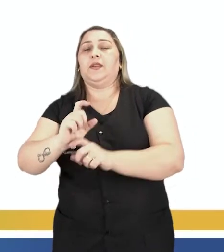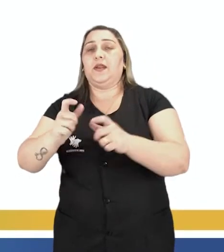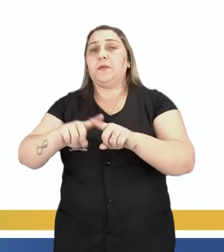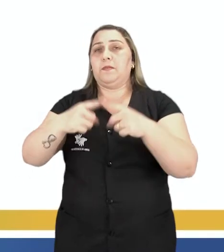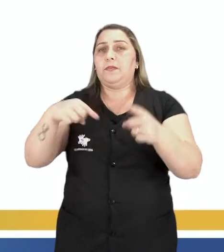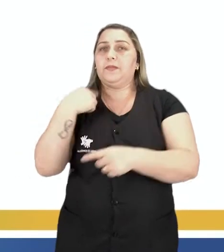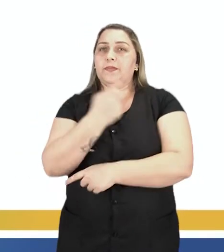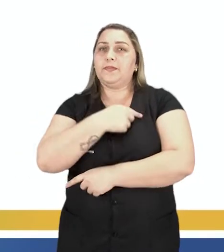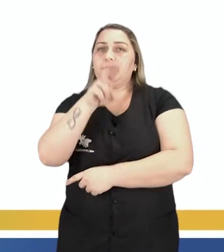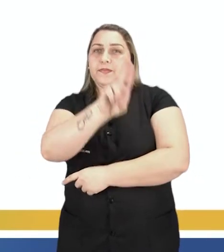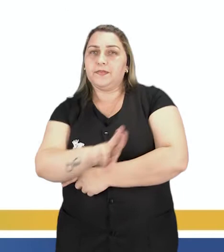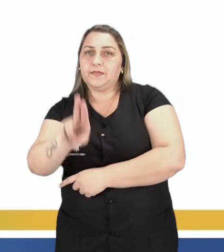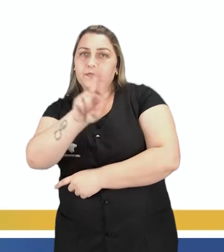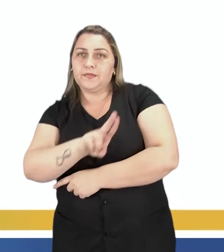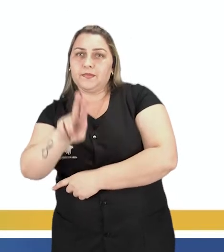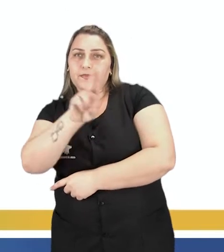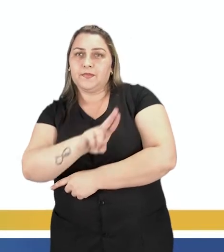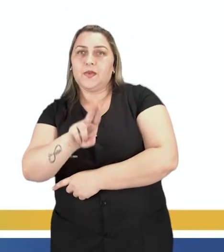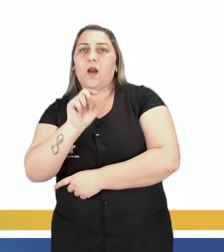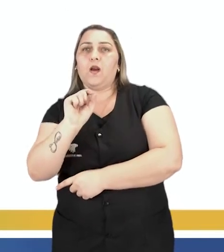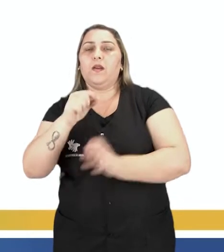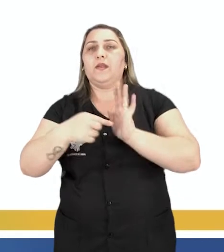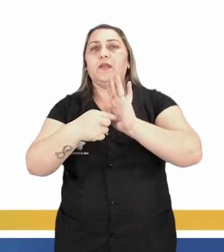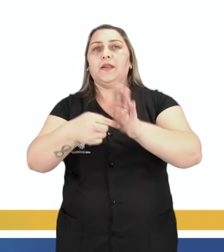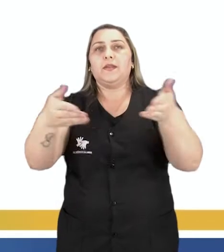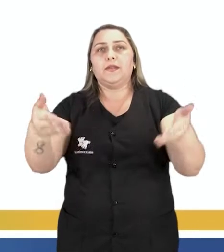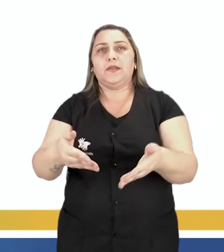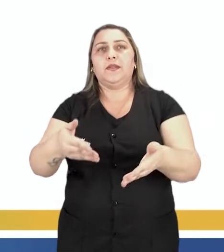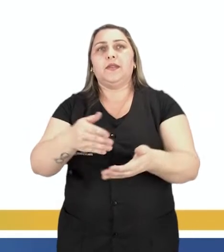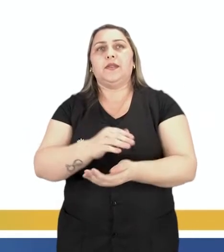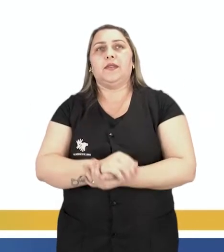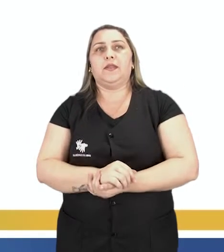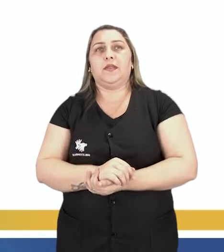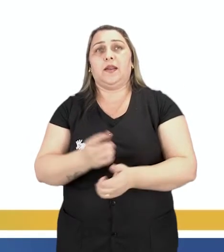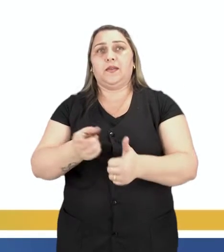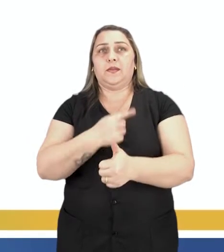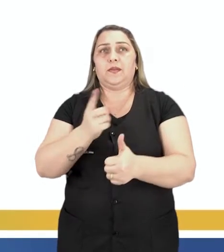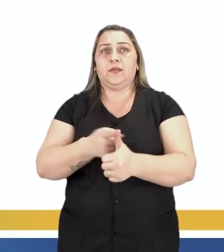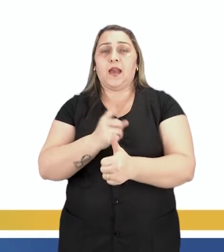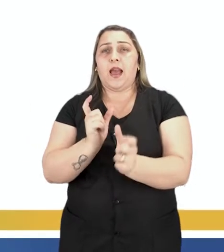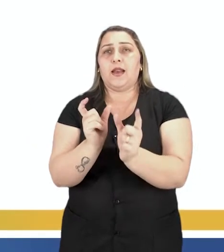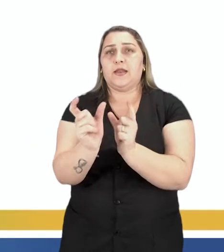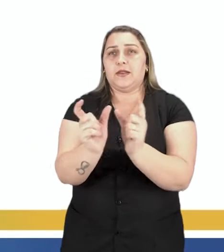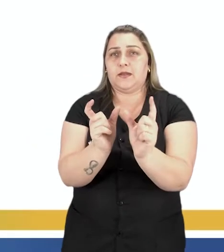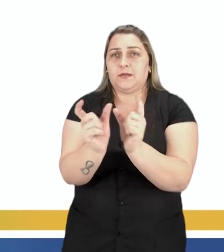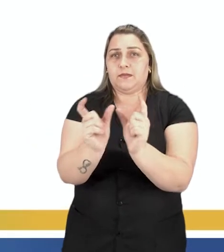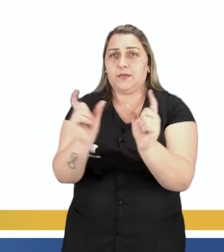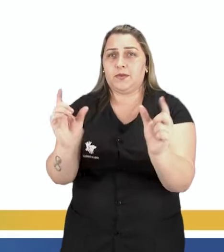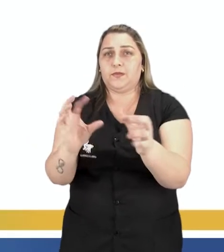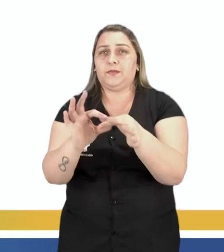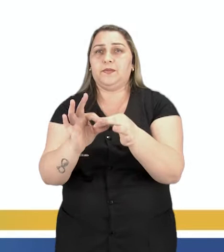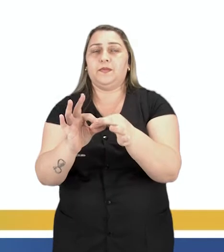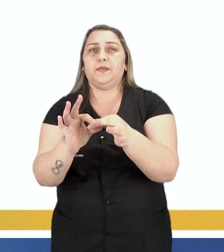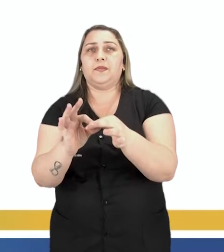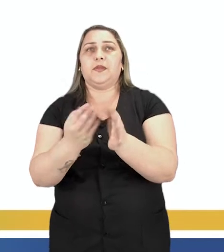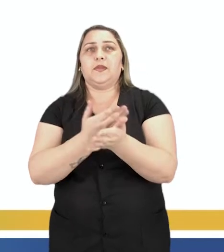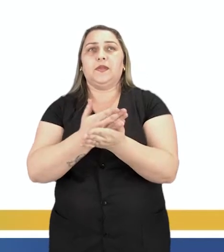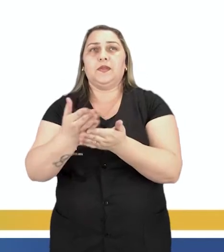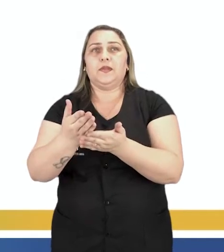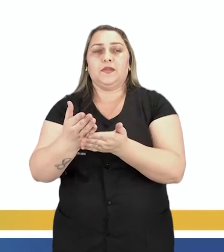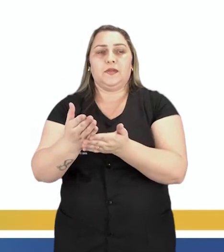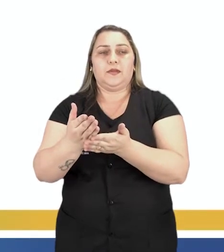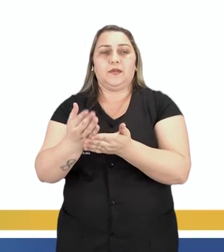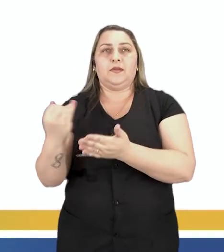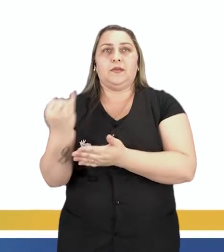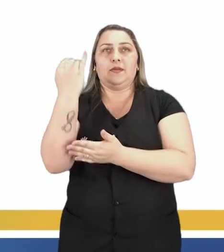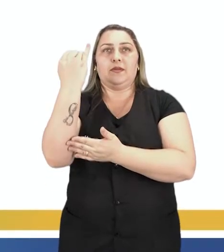gente vai usar essa lógica que eu vou apresentar agora. A primeira são as palavras-chave. Para começar a sua